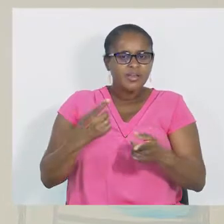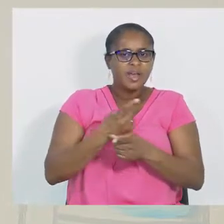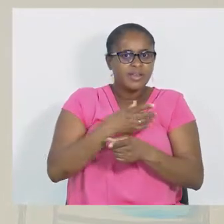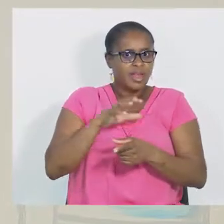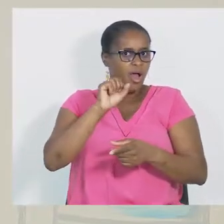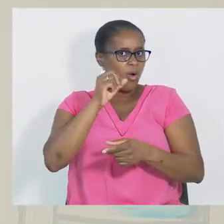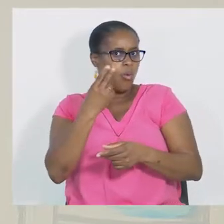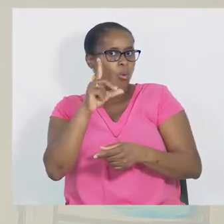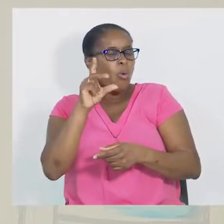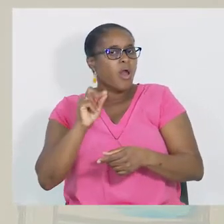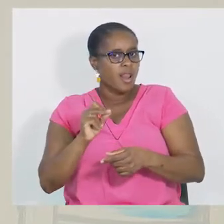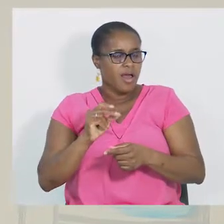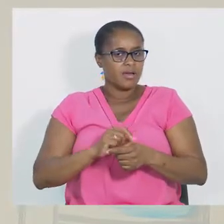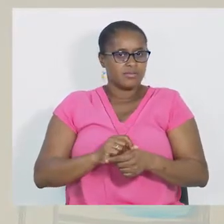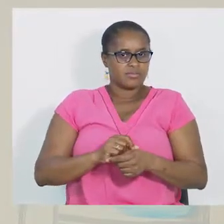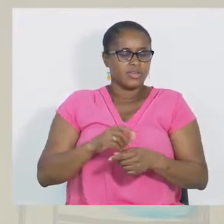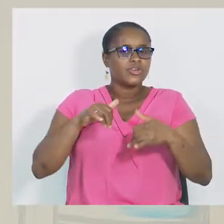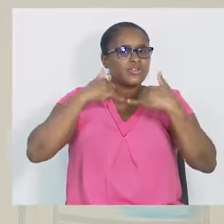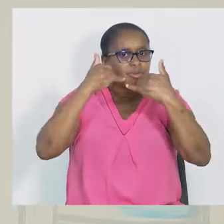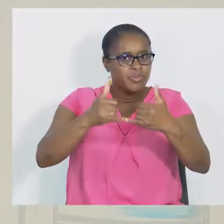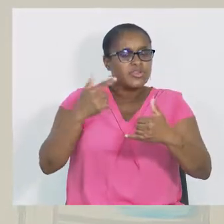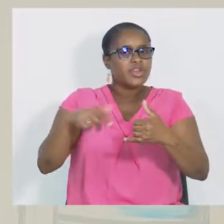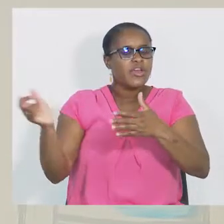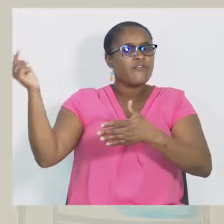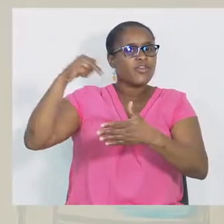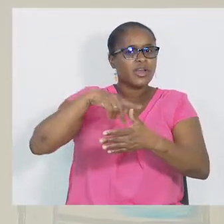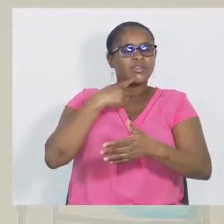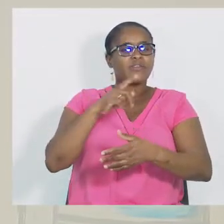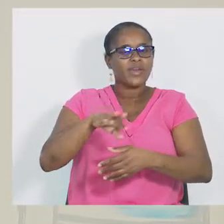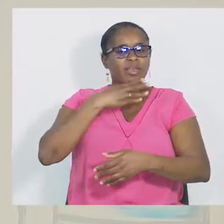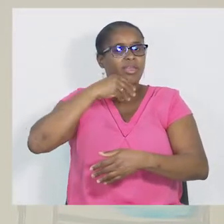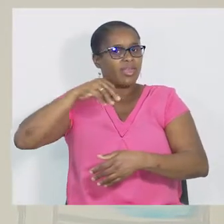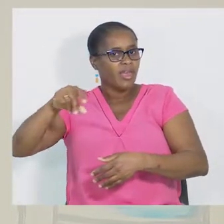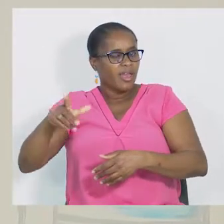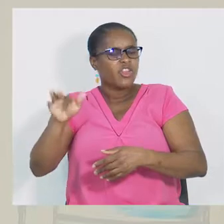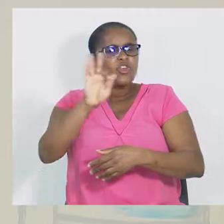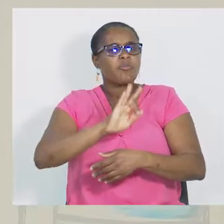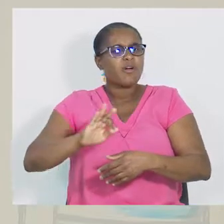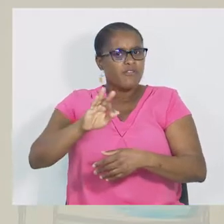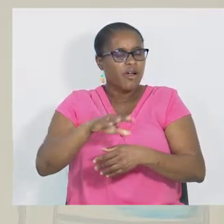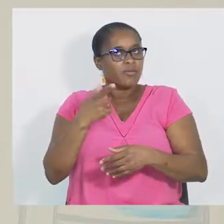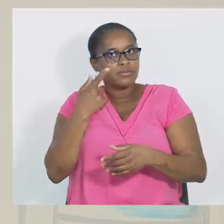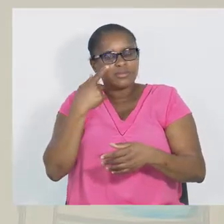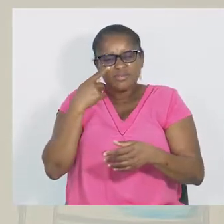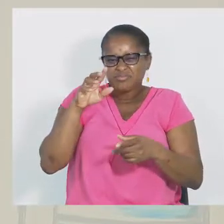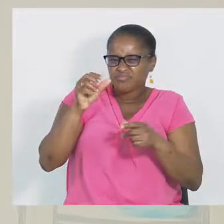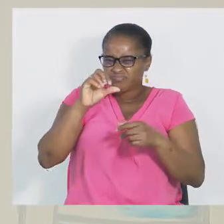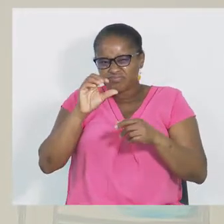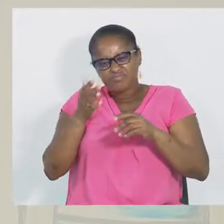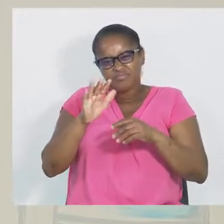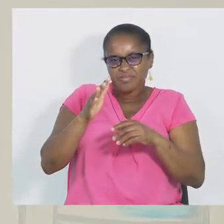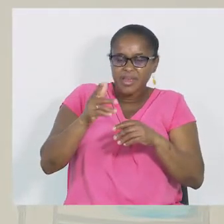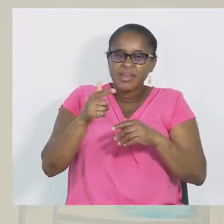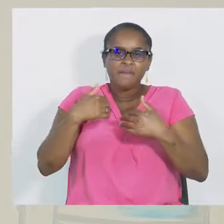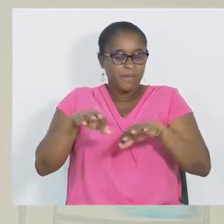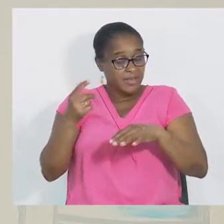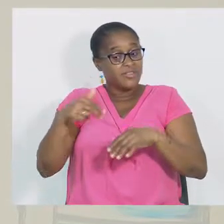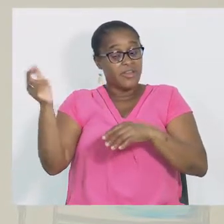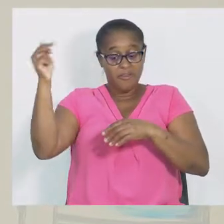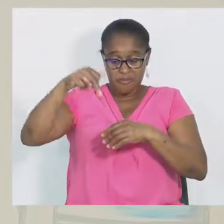uma fada. Ou então, uma feiticeira boa. Eu gosto muito de utilizar a expressão fada. Feiticeira boa